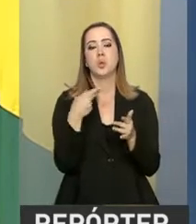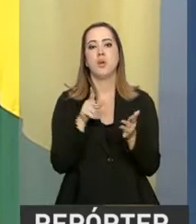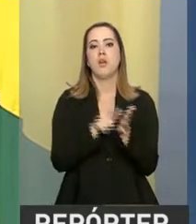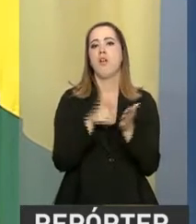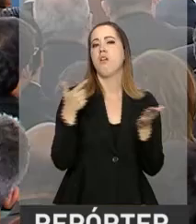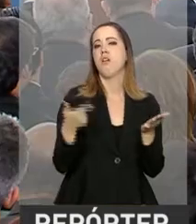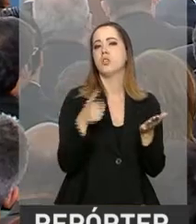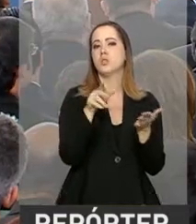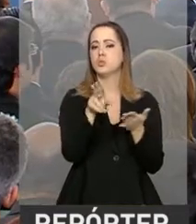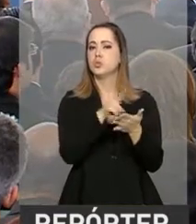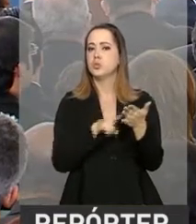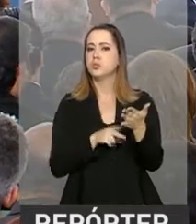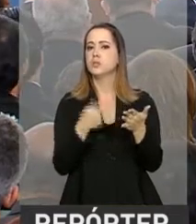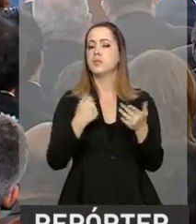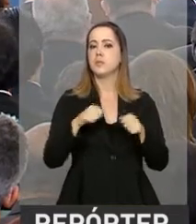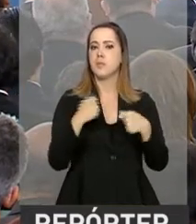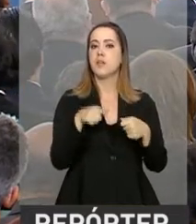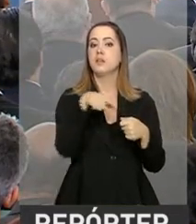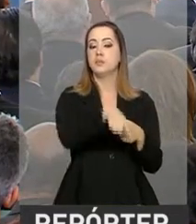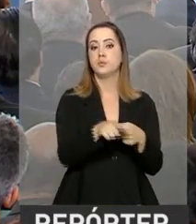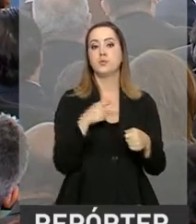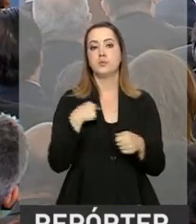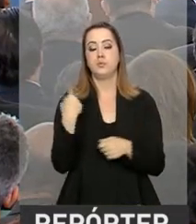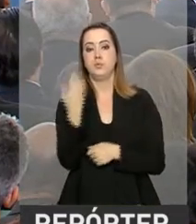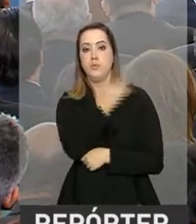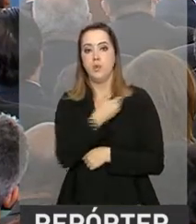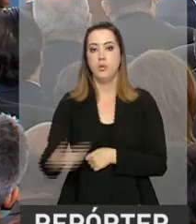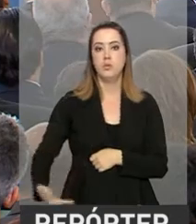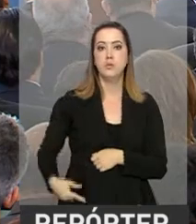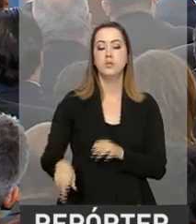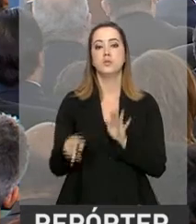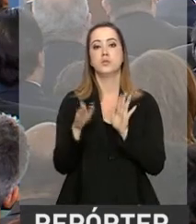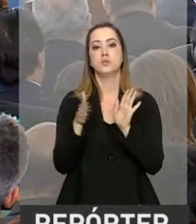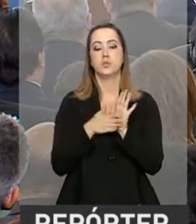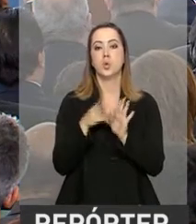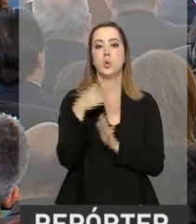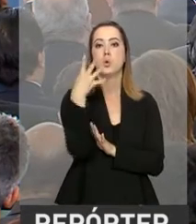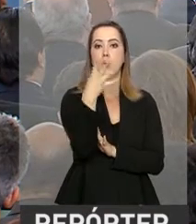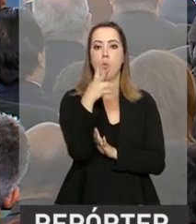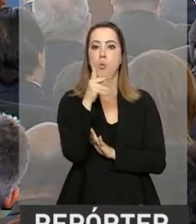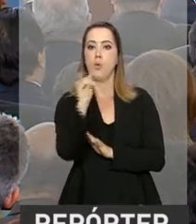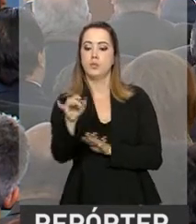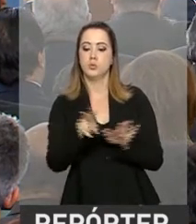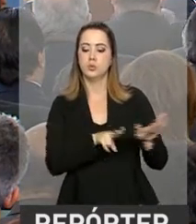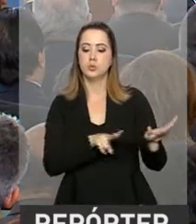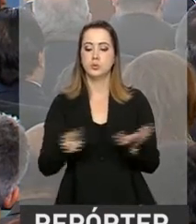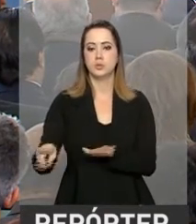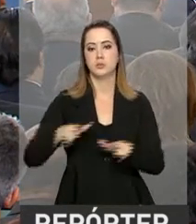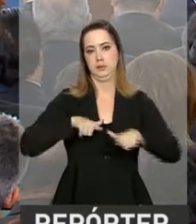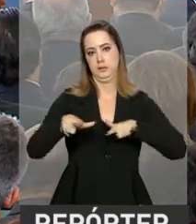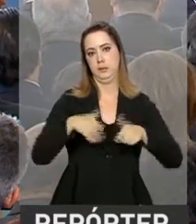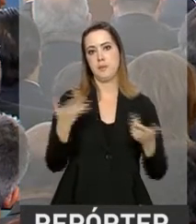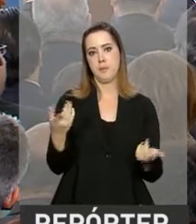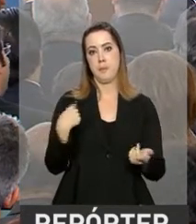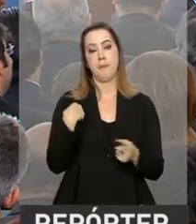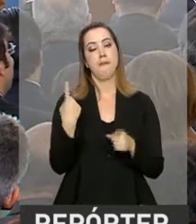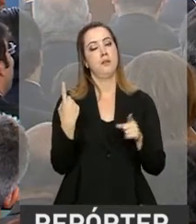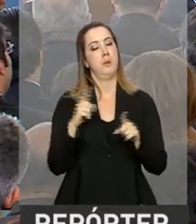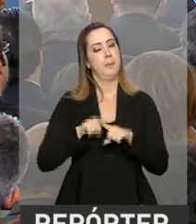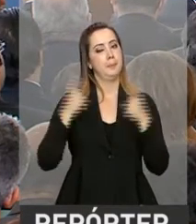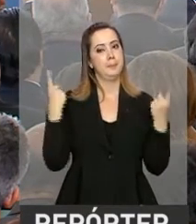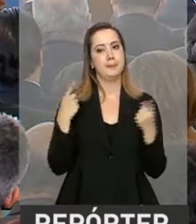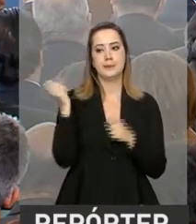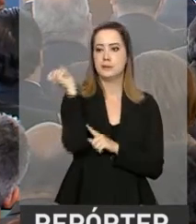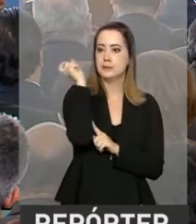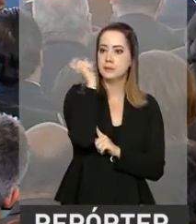ingressar no jornal era esta governo propõe que o trabalhador trabalhe apenas quatro dias por semana mas não foi o que se divulgou